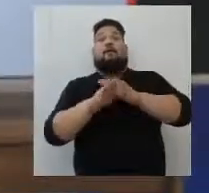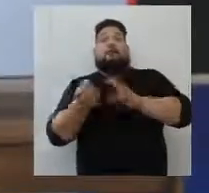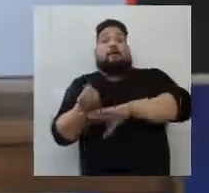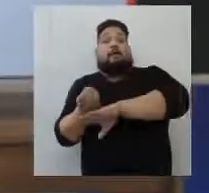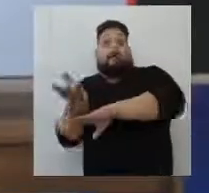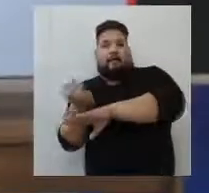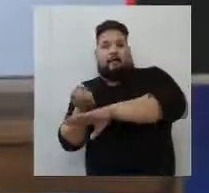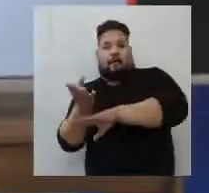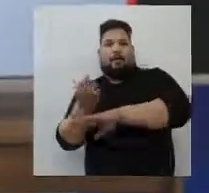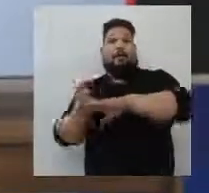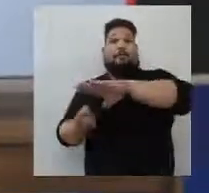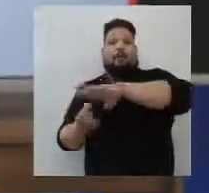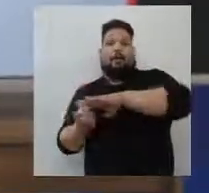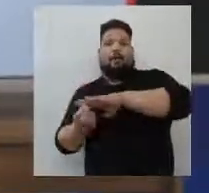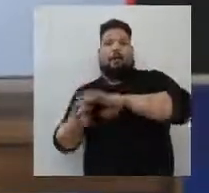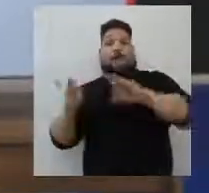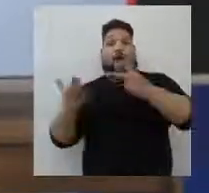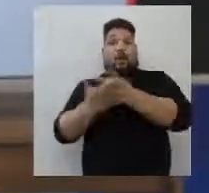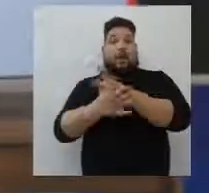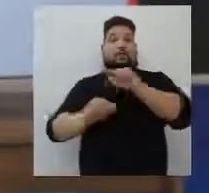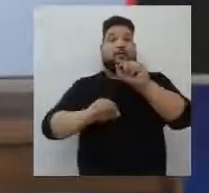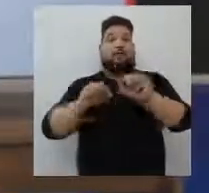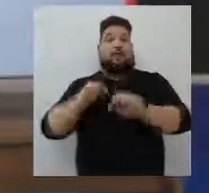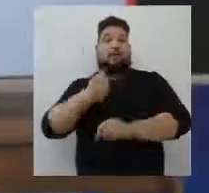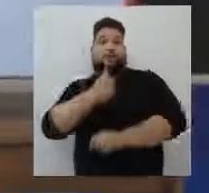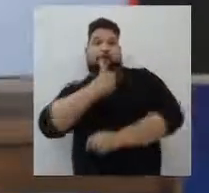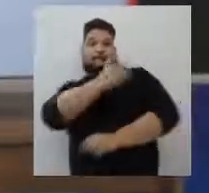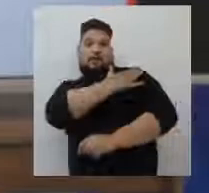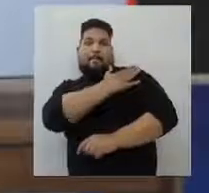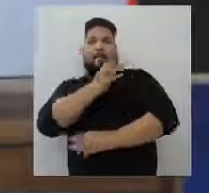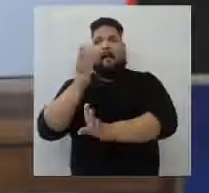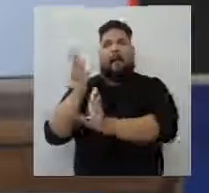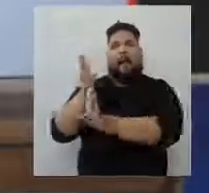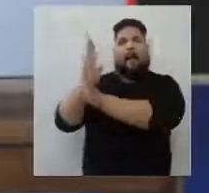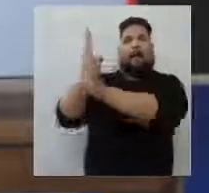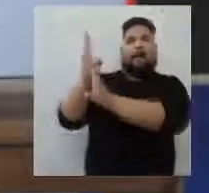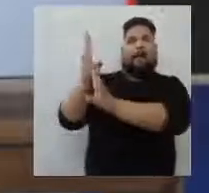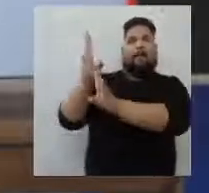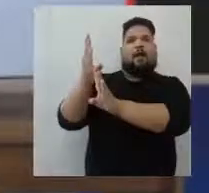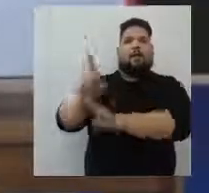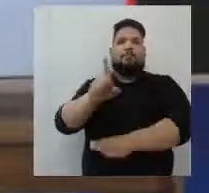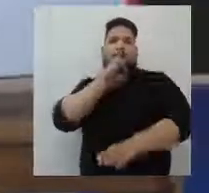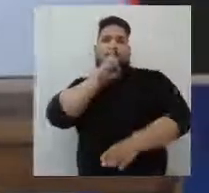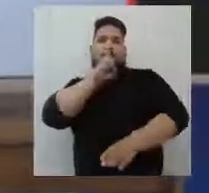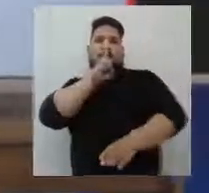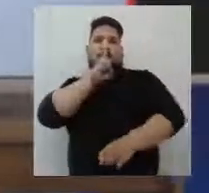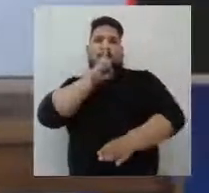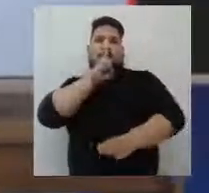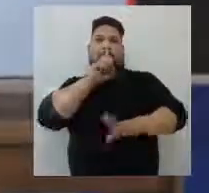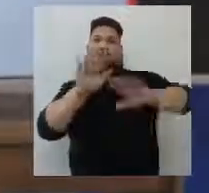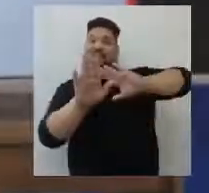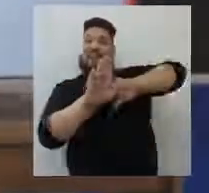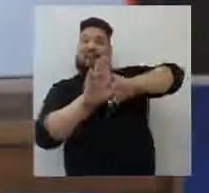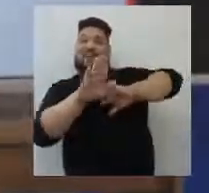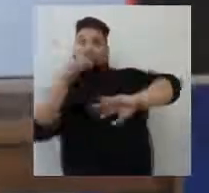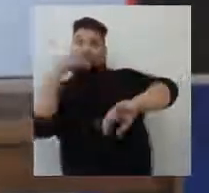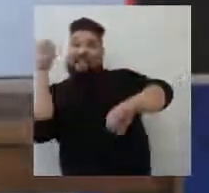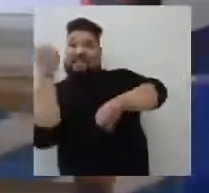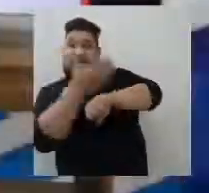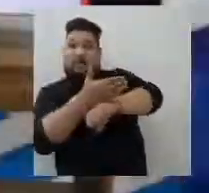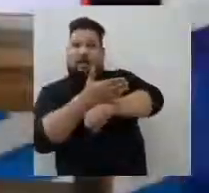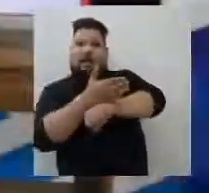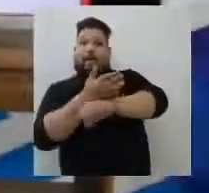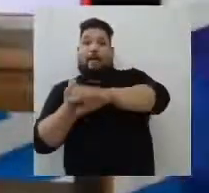militar que era denunciado por ter quebrado essa lei de censura imposta por Dom Pedro II, acabava